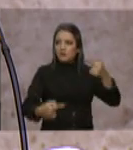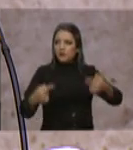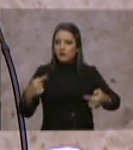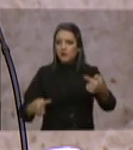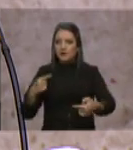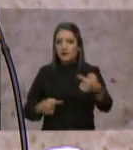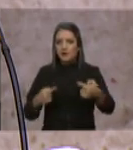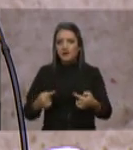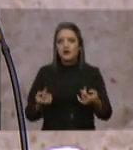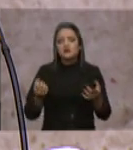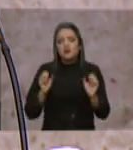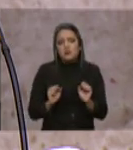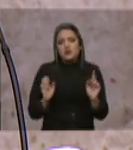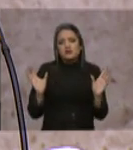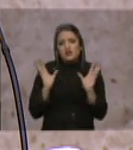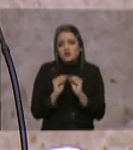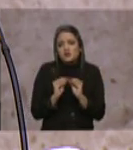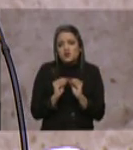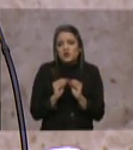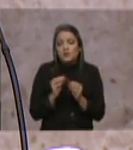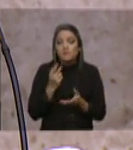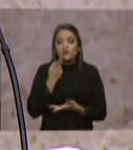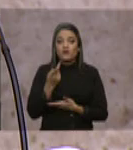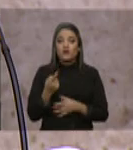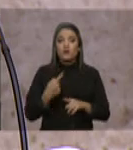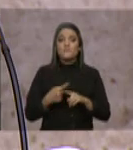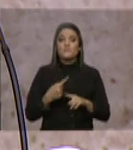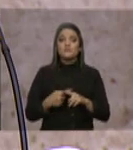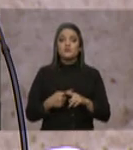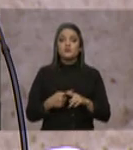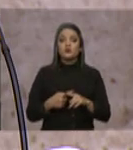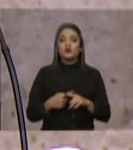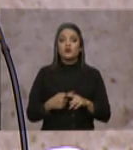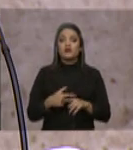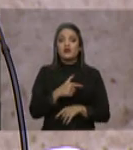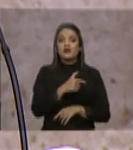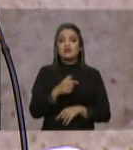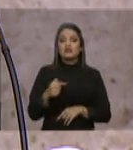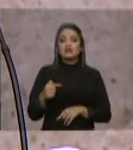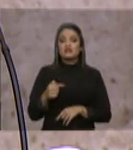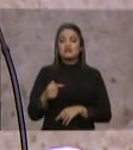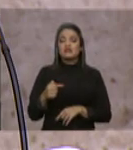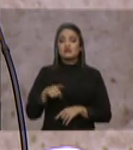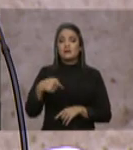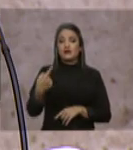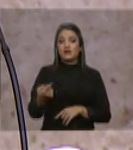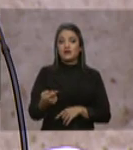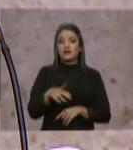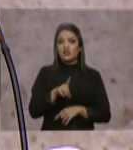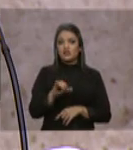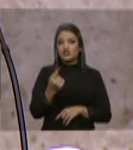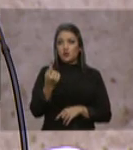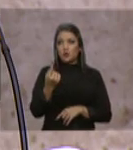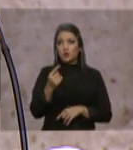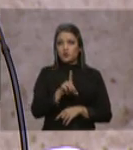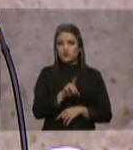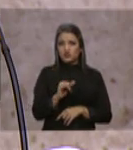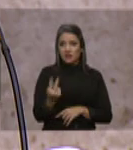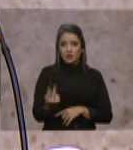teria dificuldade eu digo porque o ministro Gilmar não estará infelizmente conosco nos próximos dia primeiro e dois